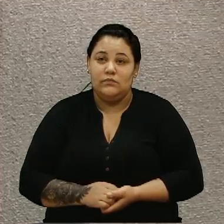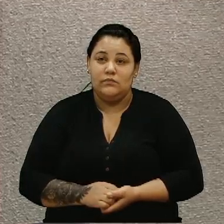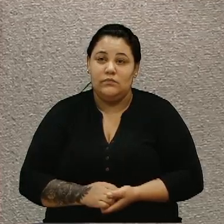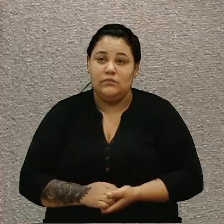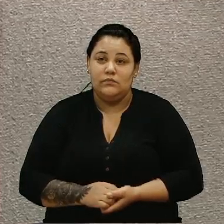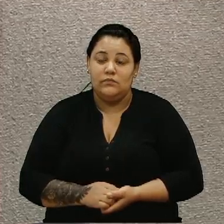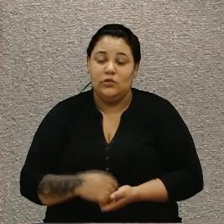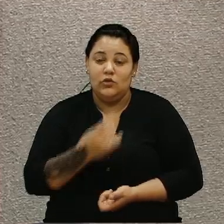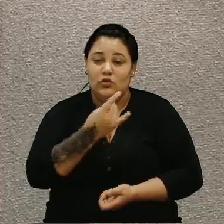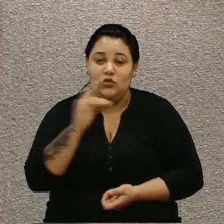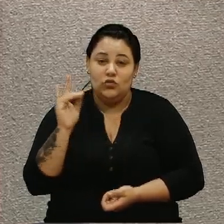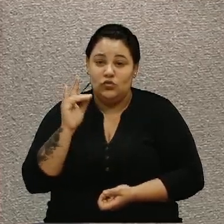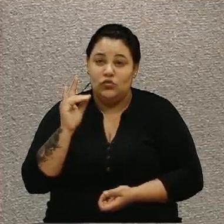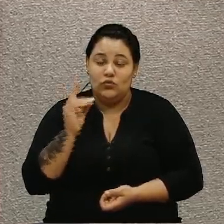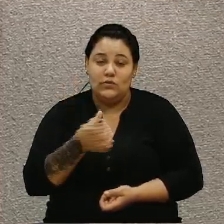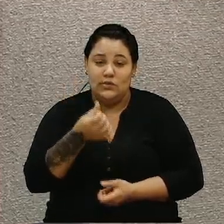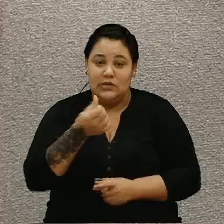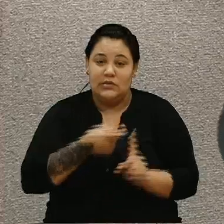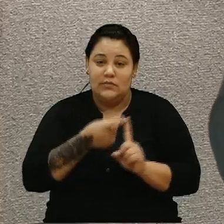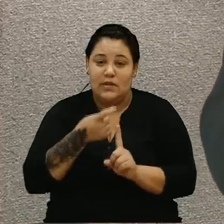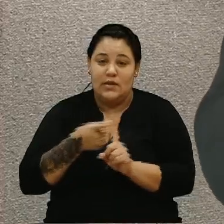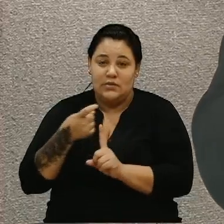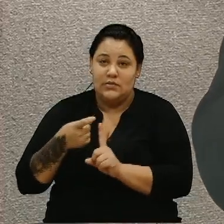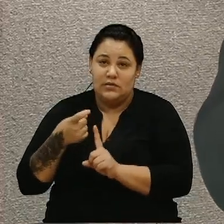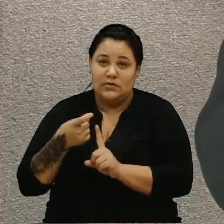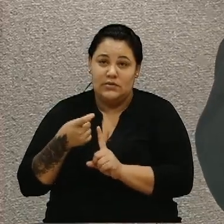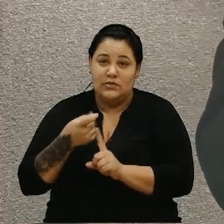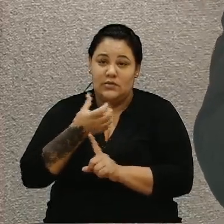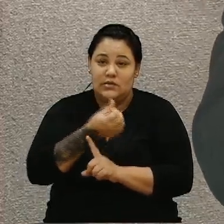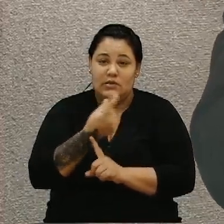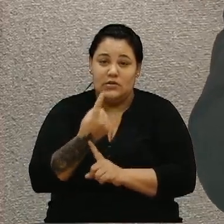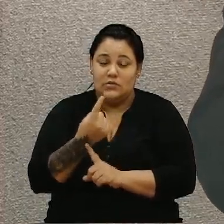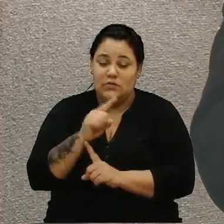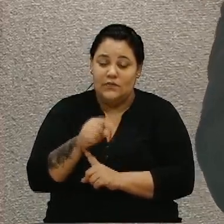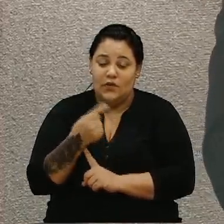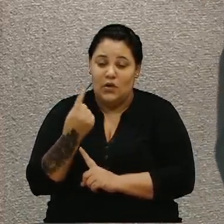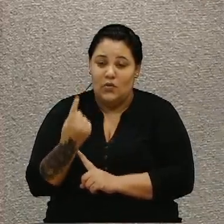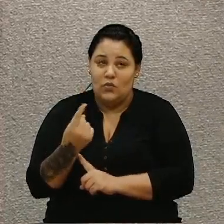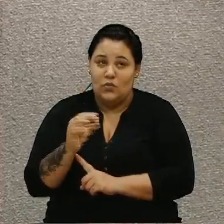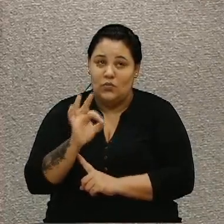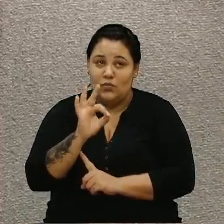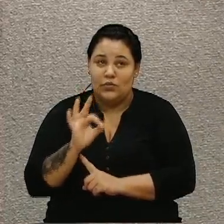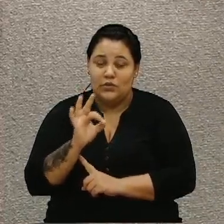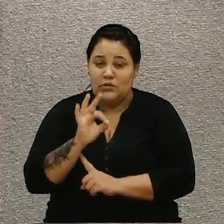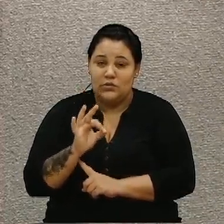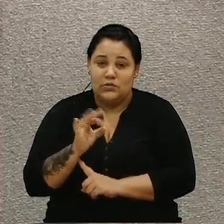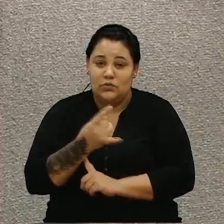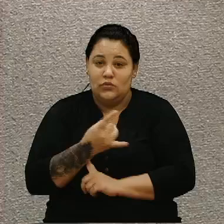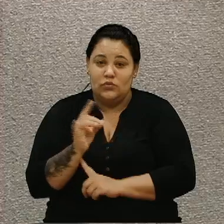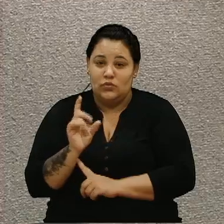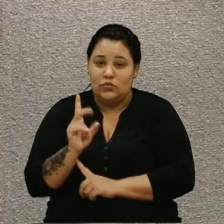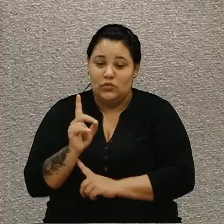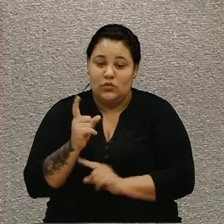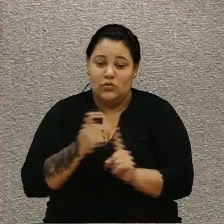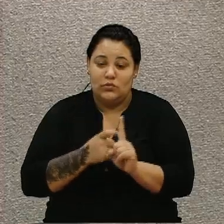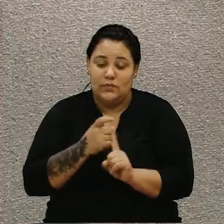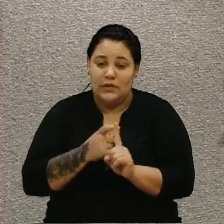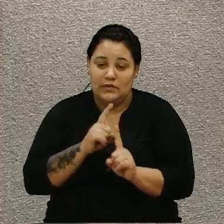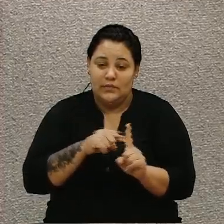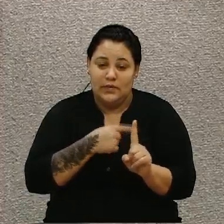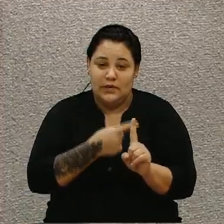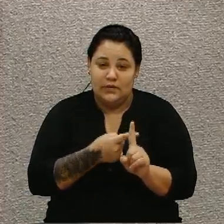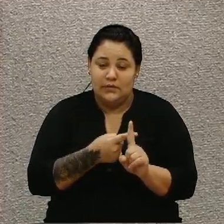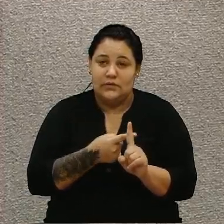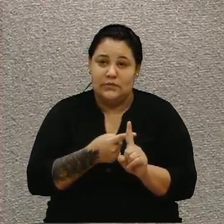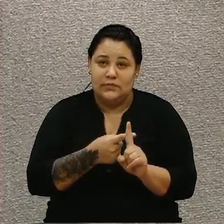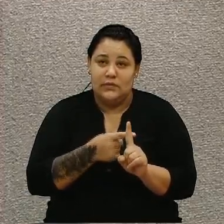Nos últimos 6 meses, inflação 6,1%. Nos últimos 12 meses, inflação mais de 12%. É isso que a gente vê. É isso